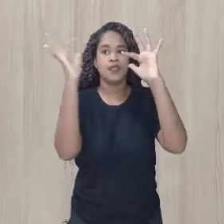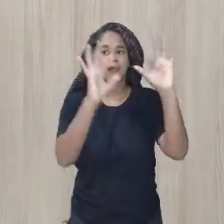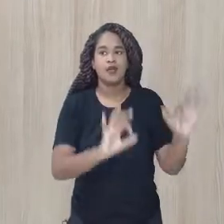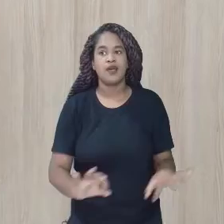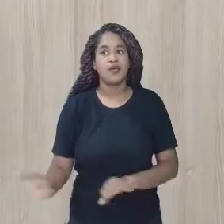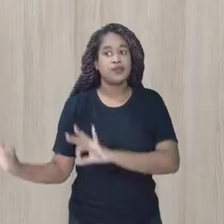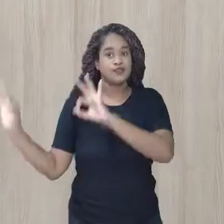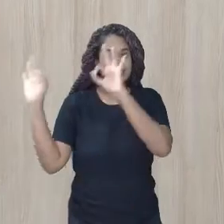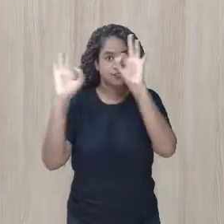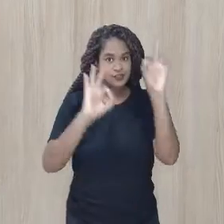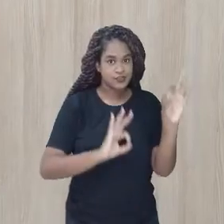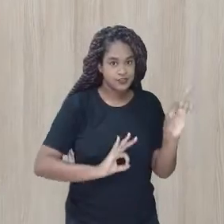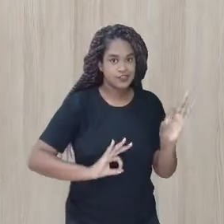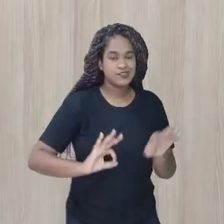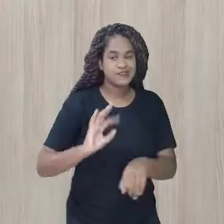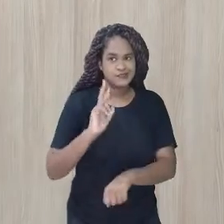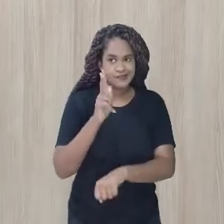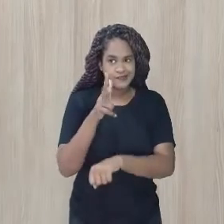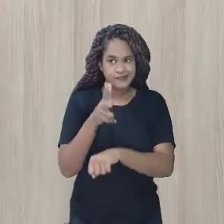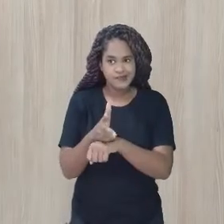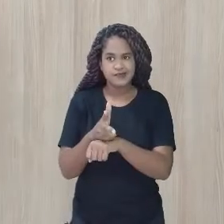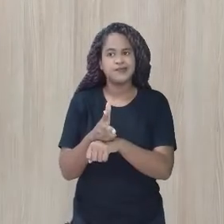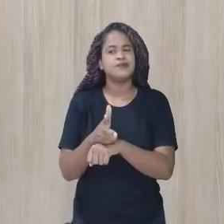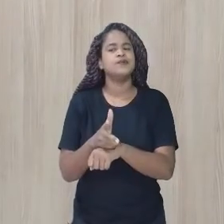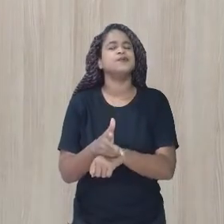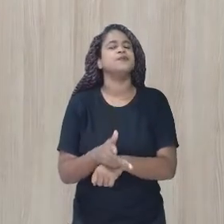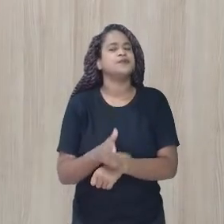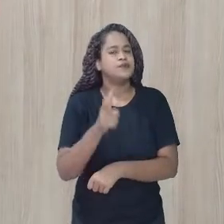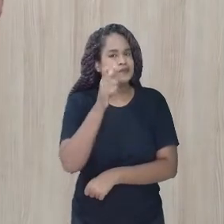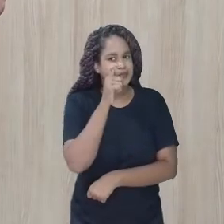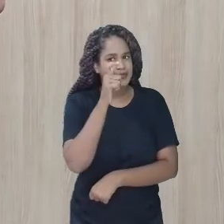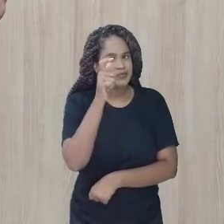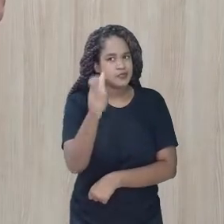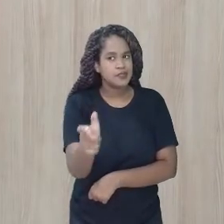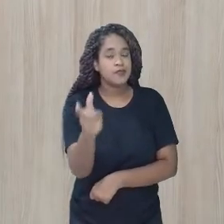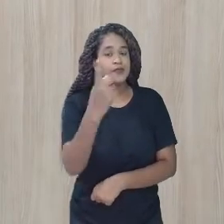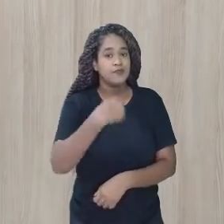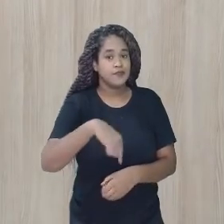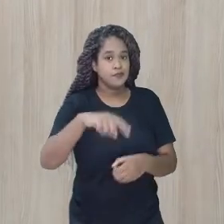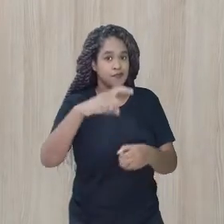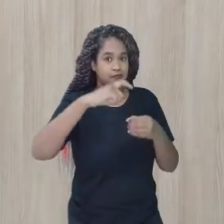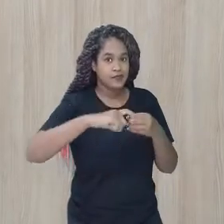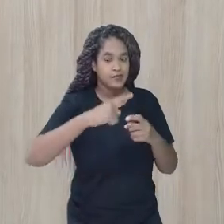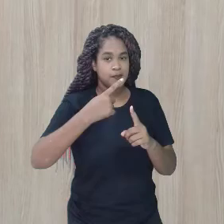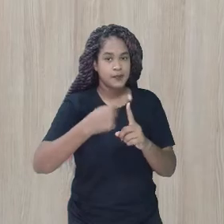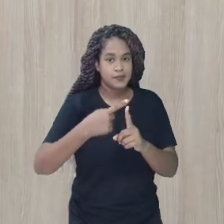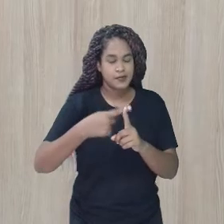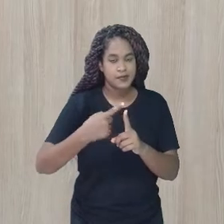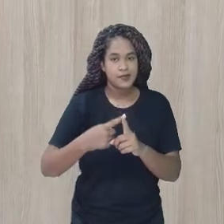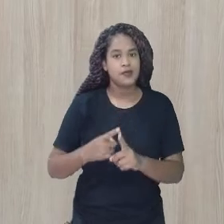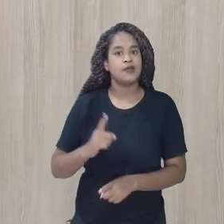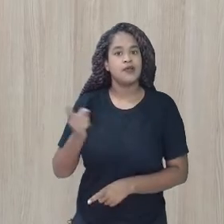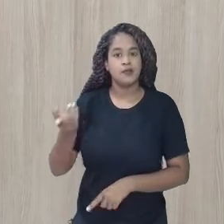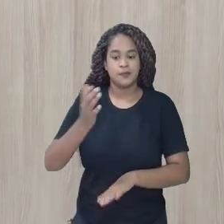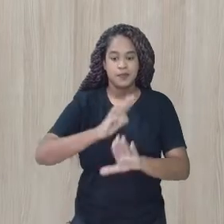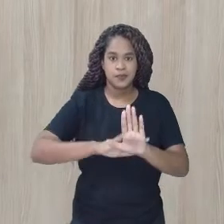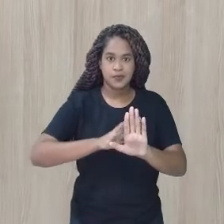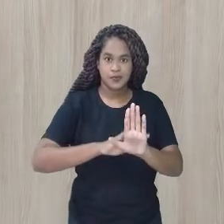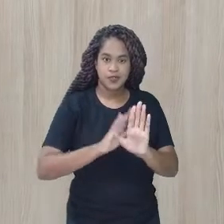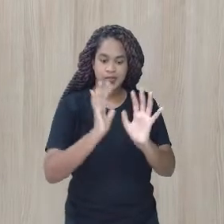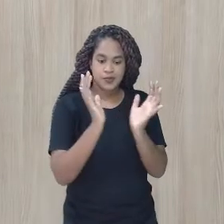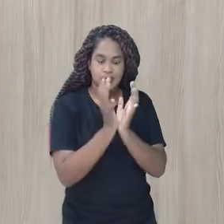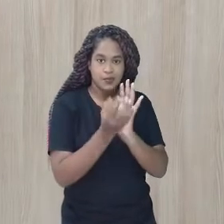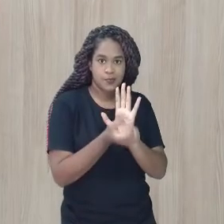um vídeo bem interessante, não é? Eu vou voltar aqui, só porque a produção tem que organizar ali.